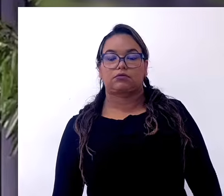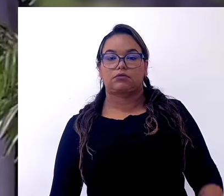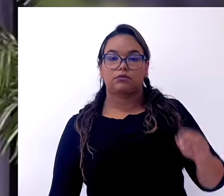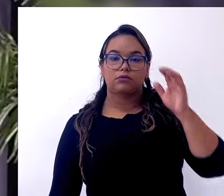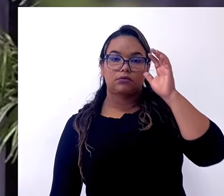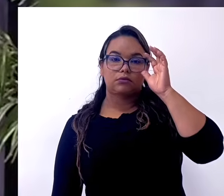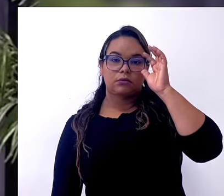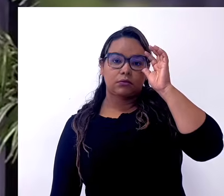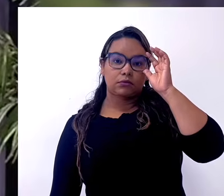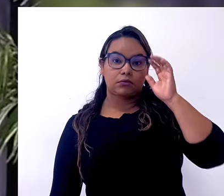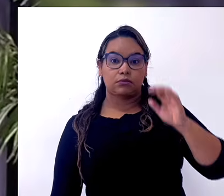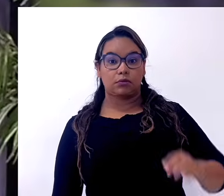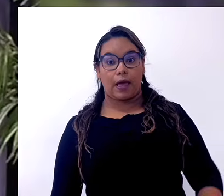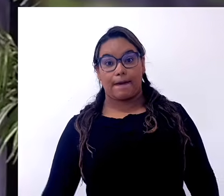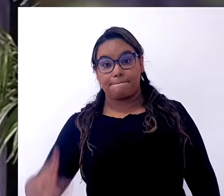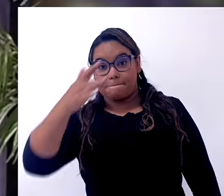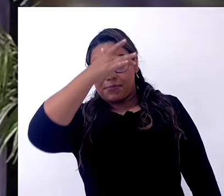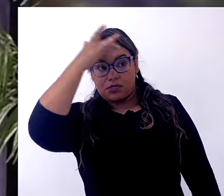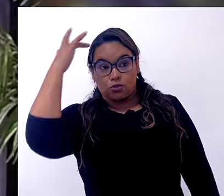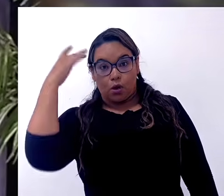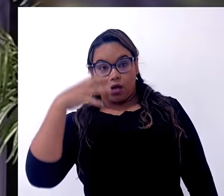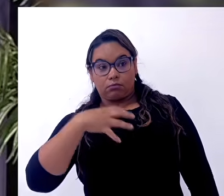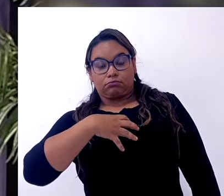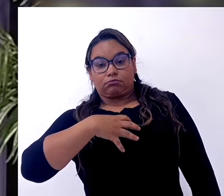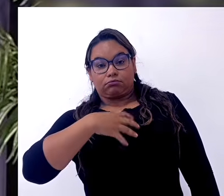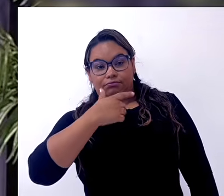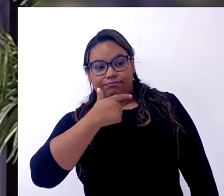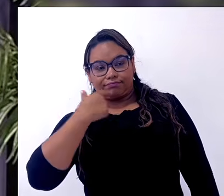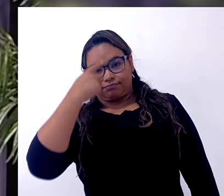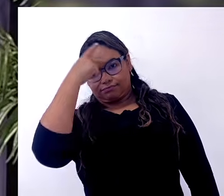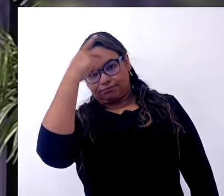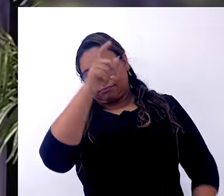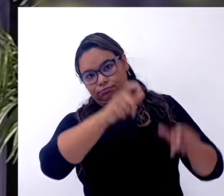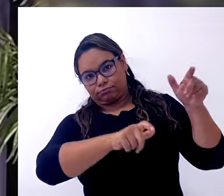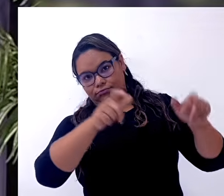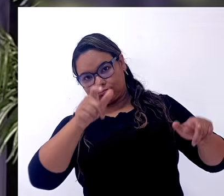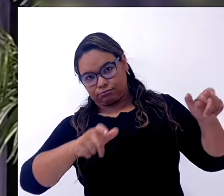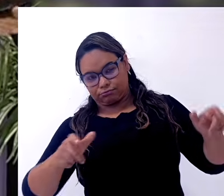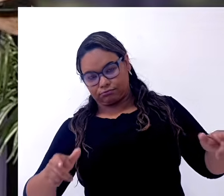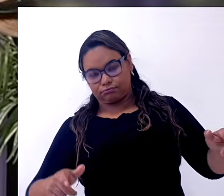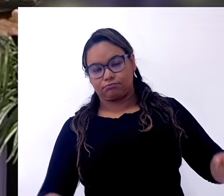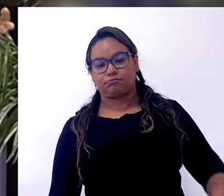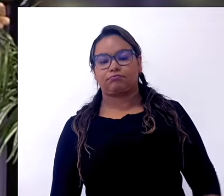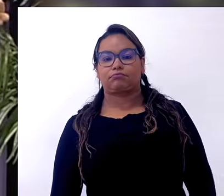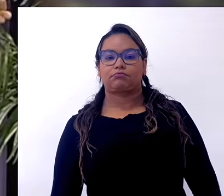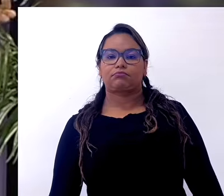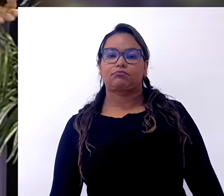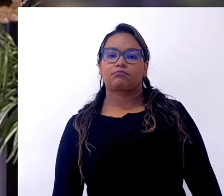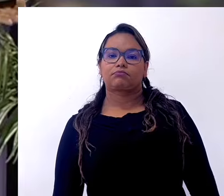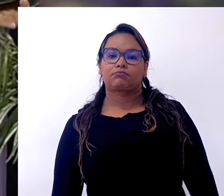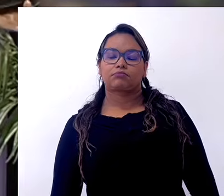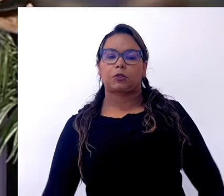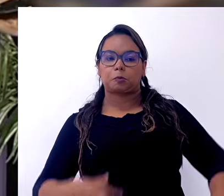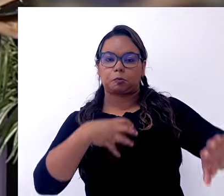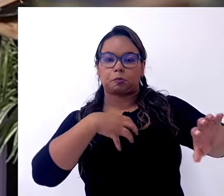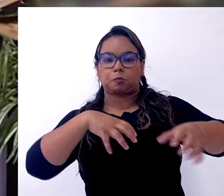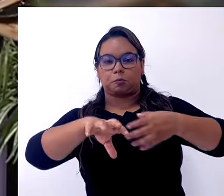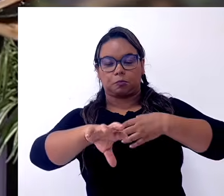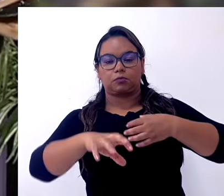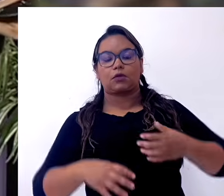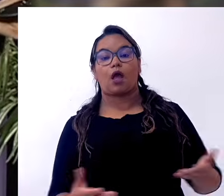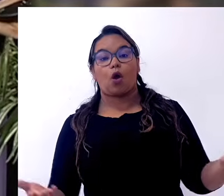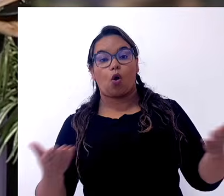se tornou tão forte que um agente da CIA, que estava correndo a 4 quarteirões de distância, tropeçou